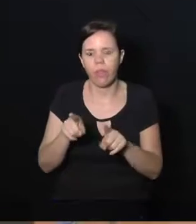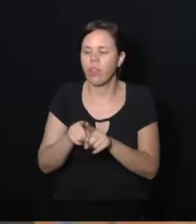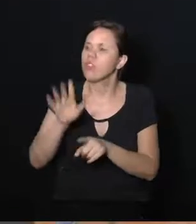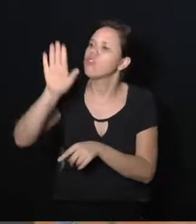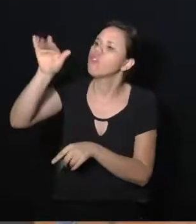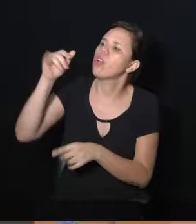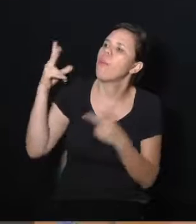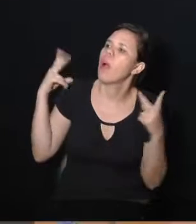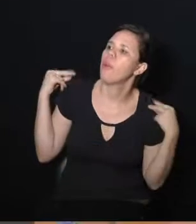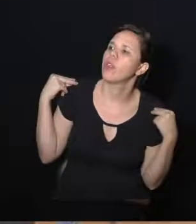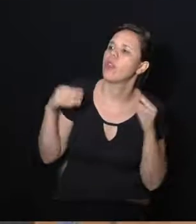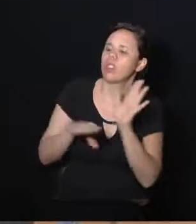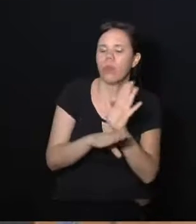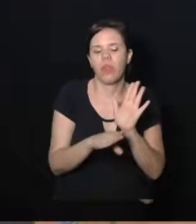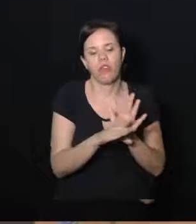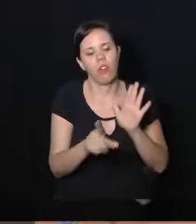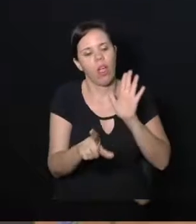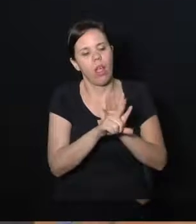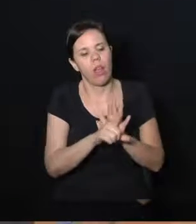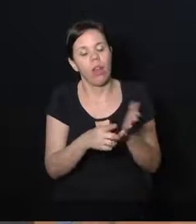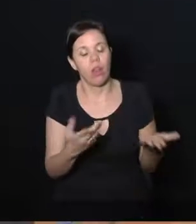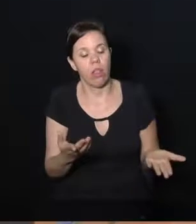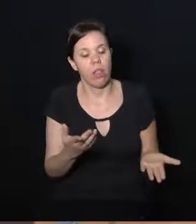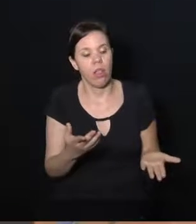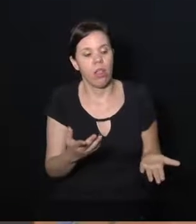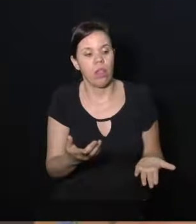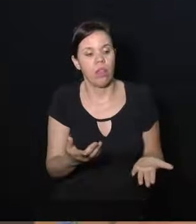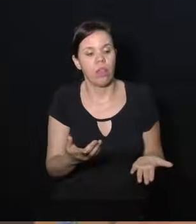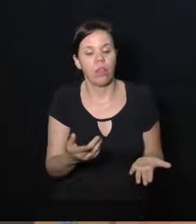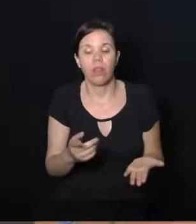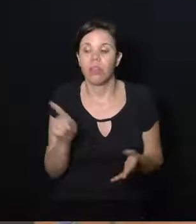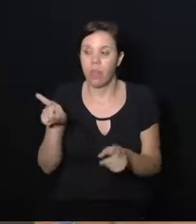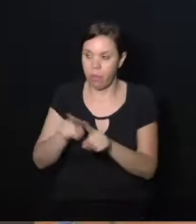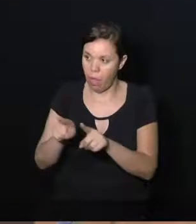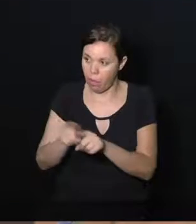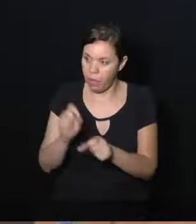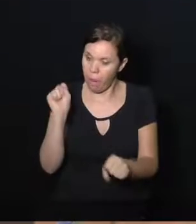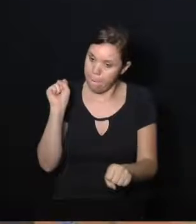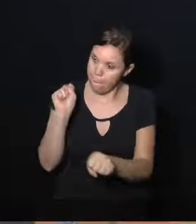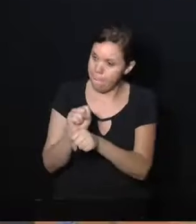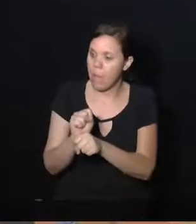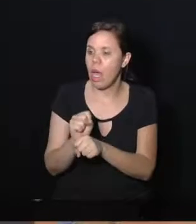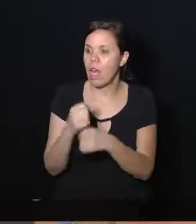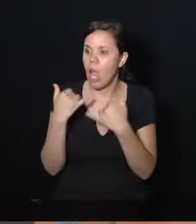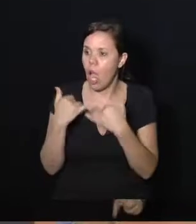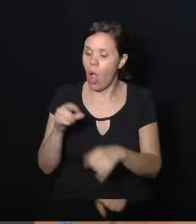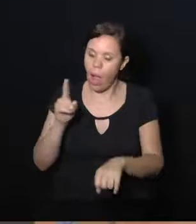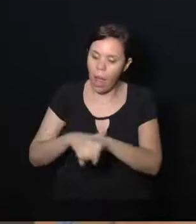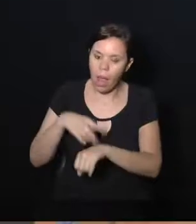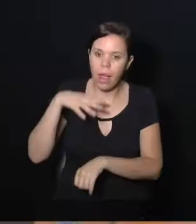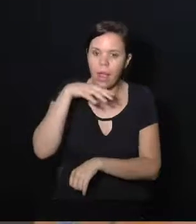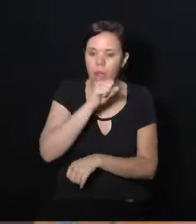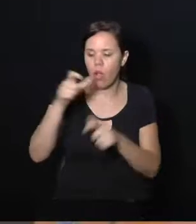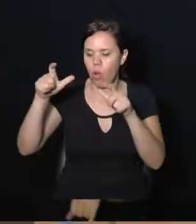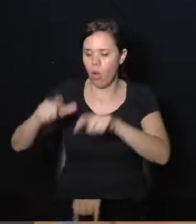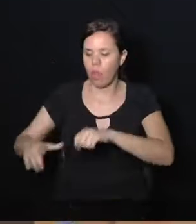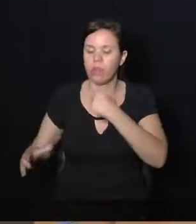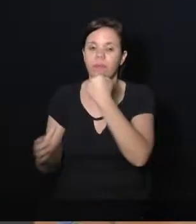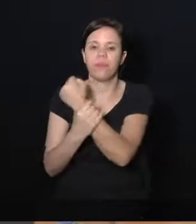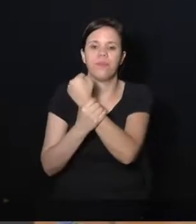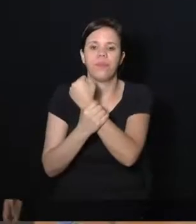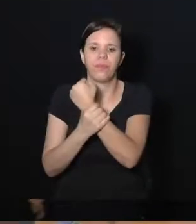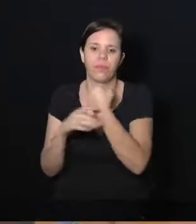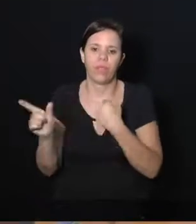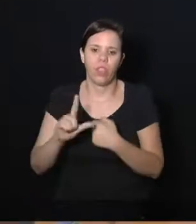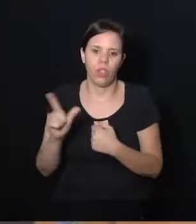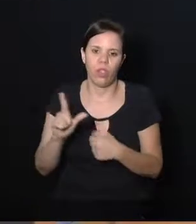motorista. E a lei prevê que o motorista ele pare o ônibus imediatamente no local seguro, é claro, não